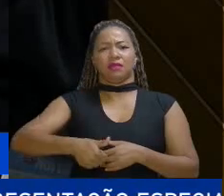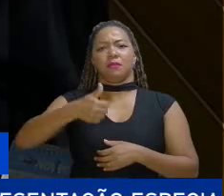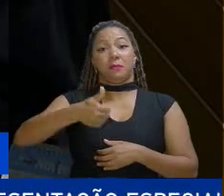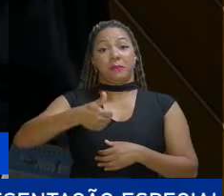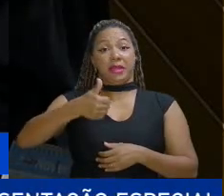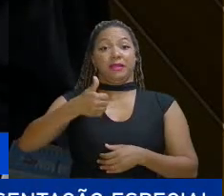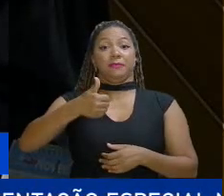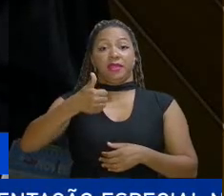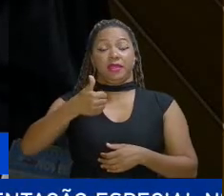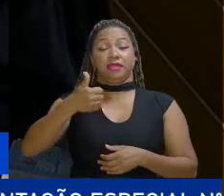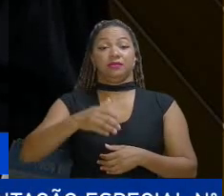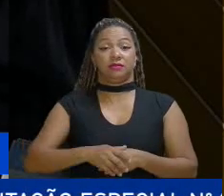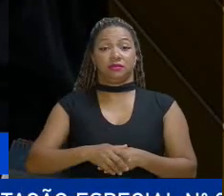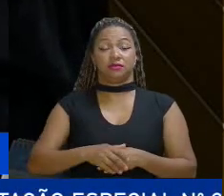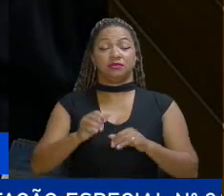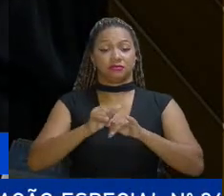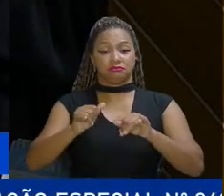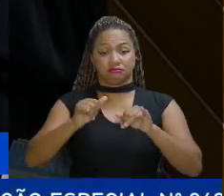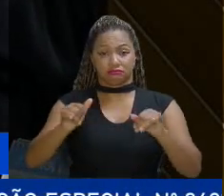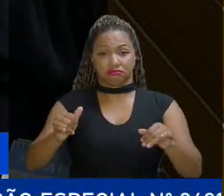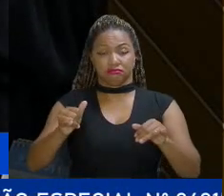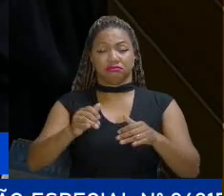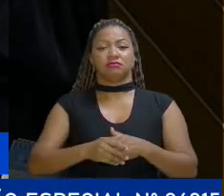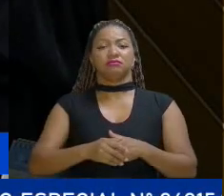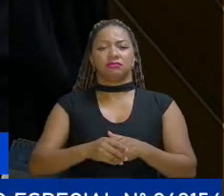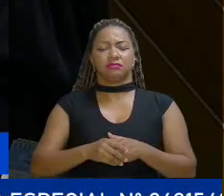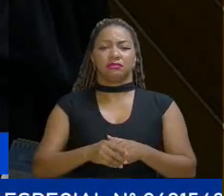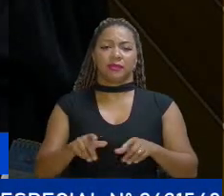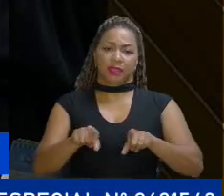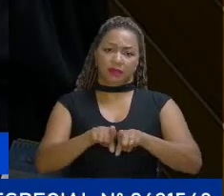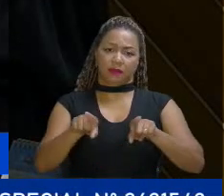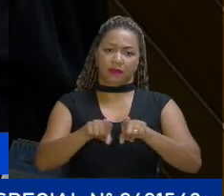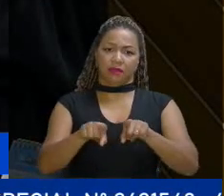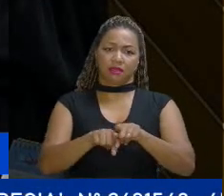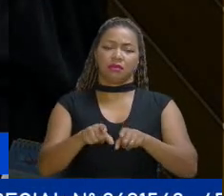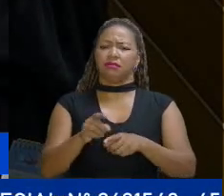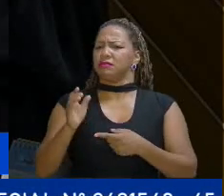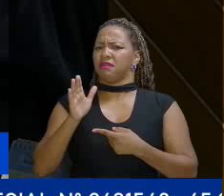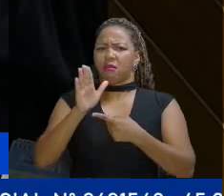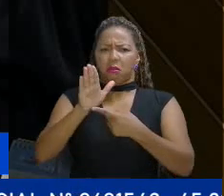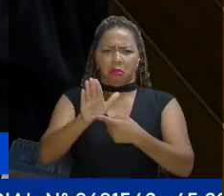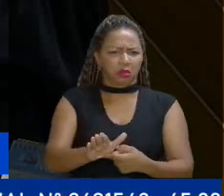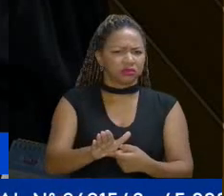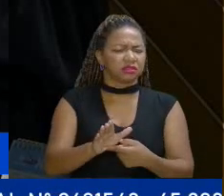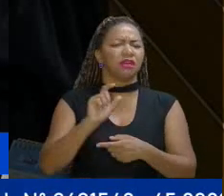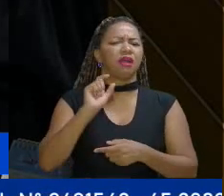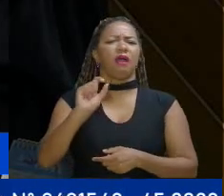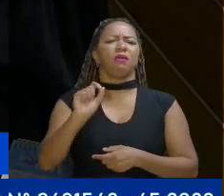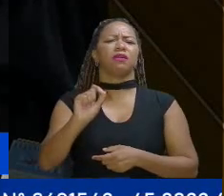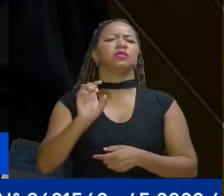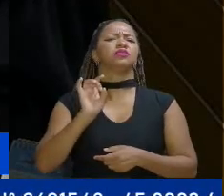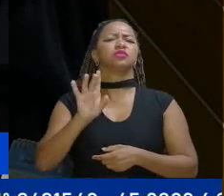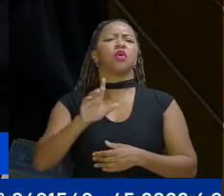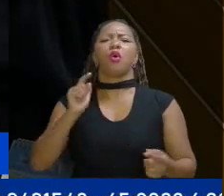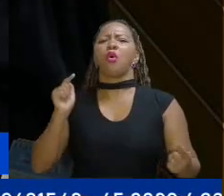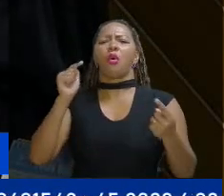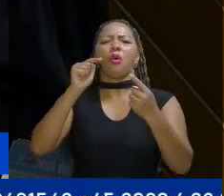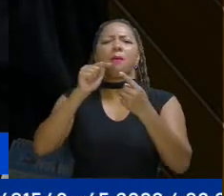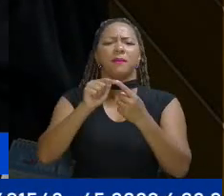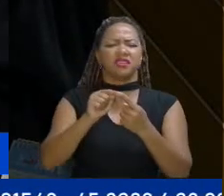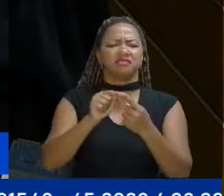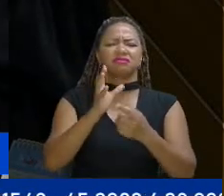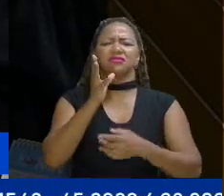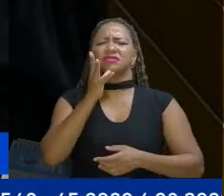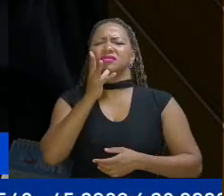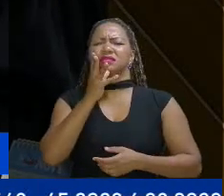primeiros aclaratórios manejados, né? E também por não evidenciar que fosse só o objetivo de